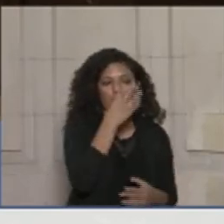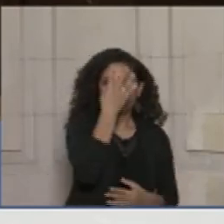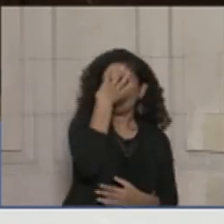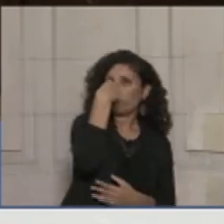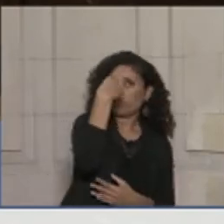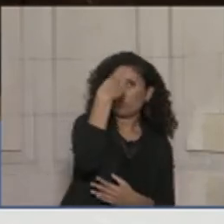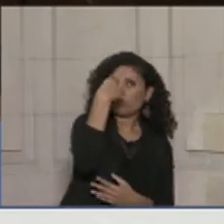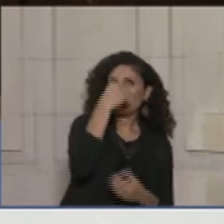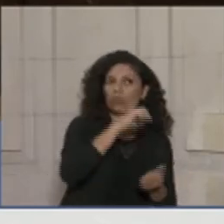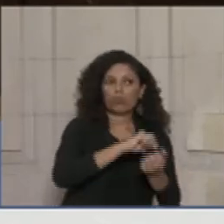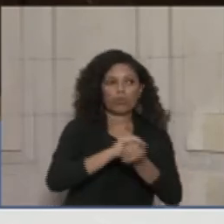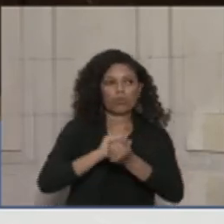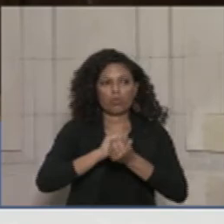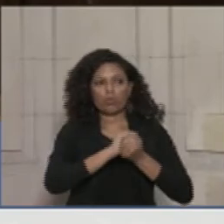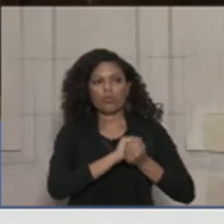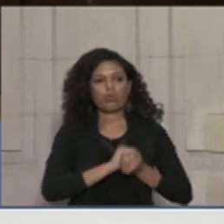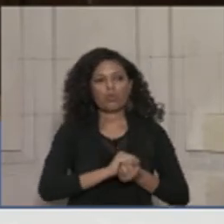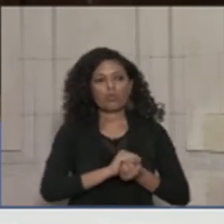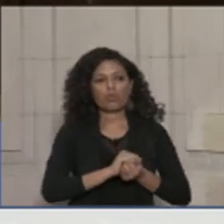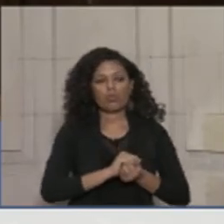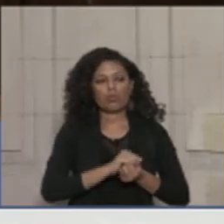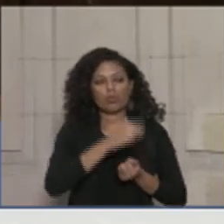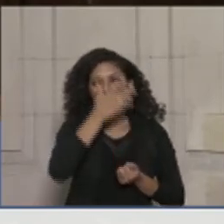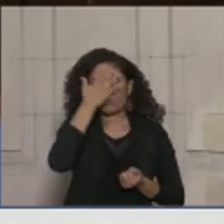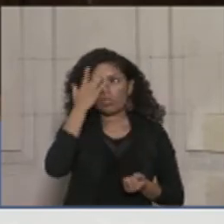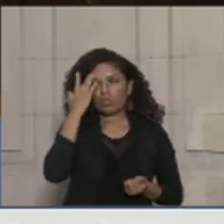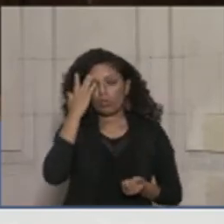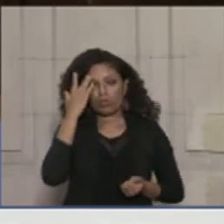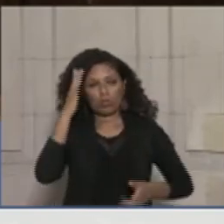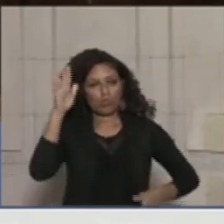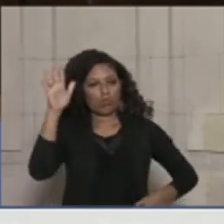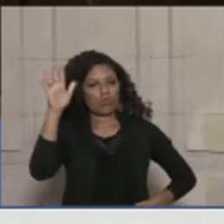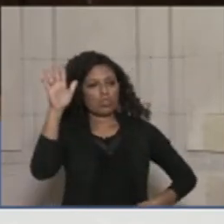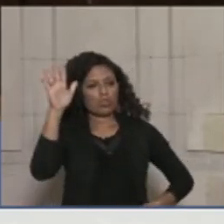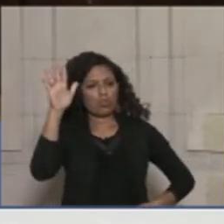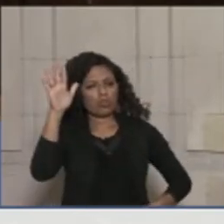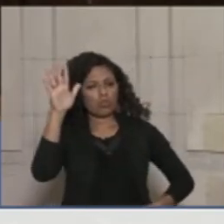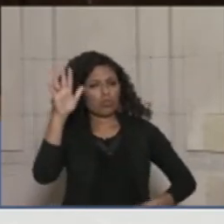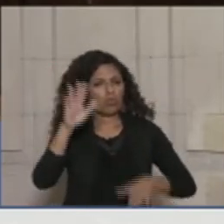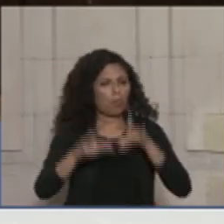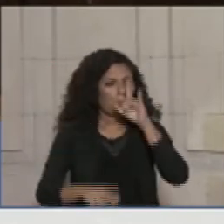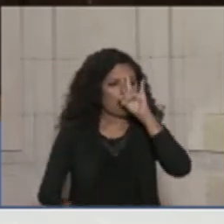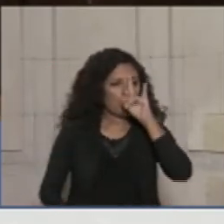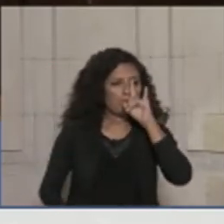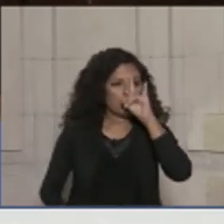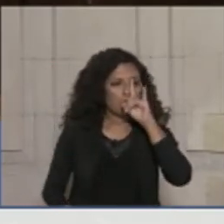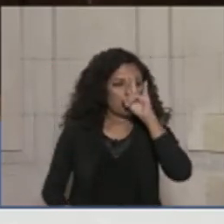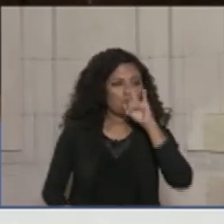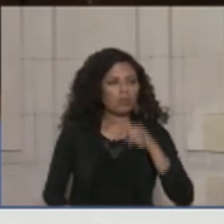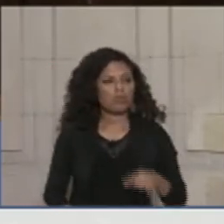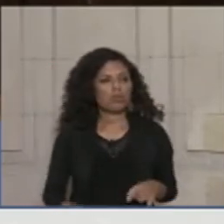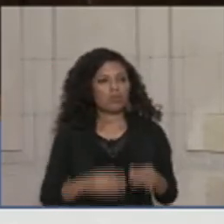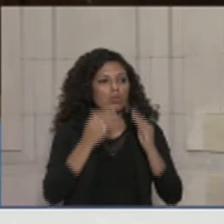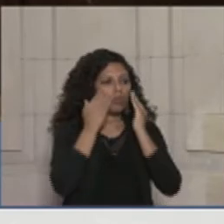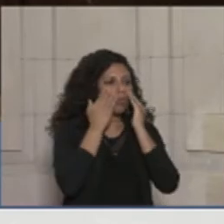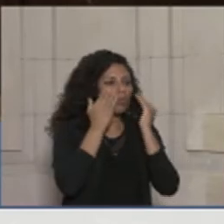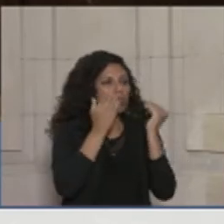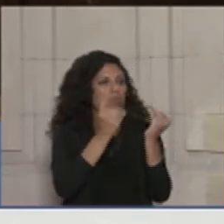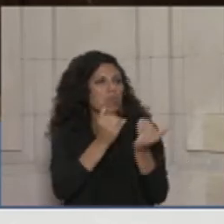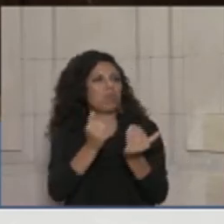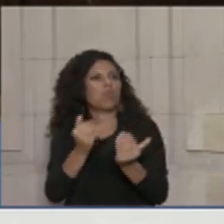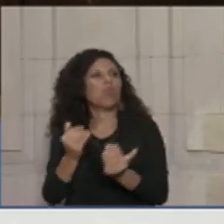dos maiores facínoras desse estado, ao lado de traficantes perigosíssimos, e ostentam a